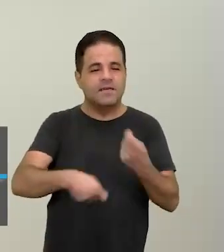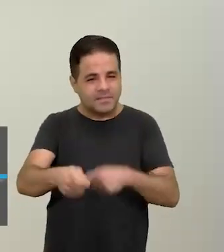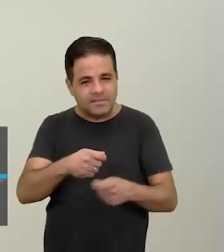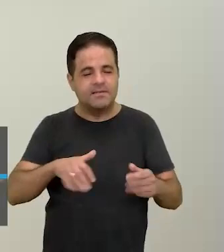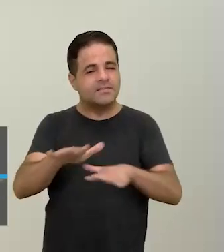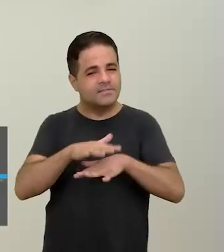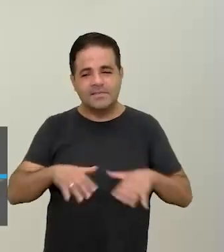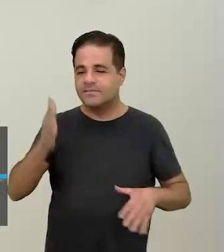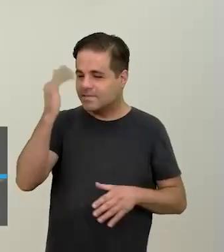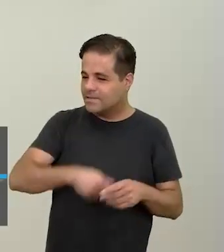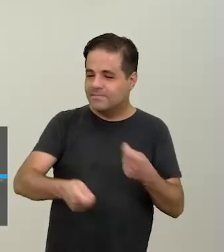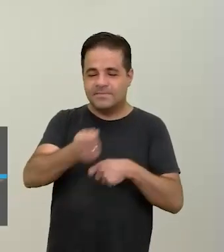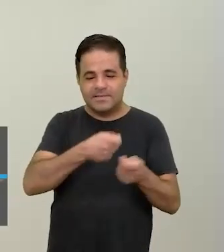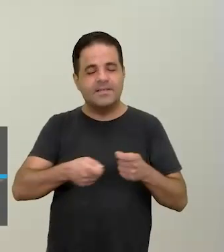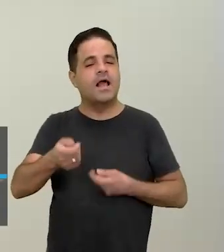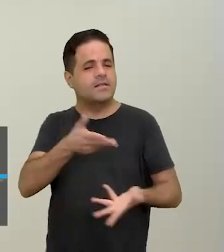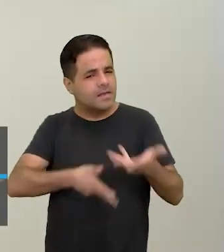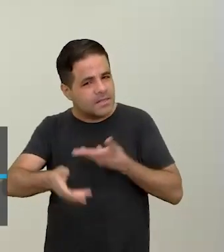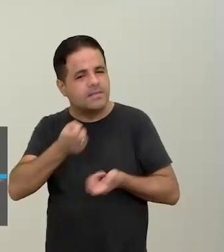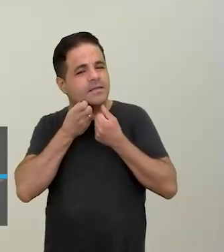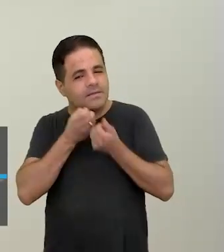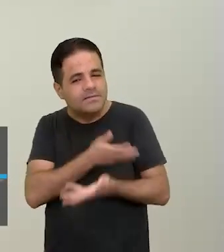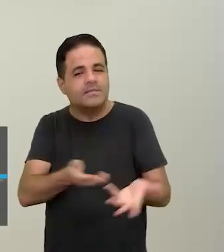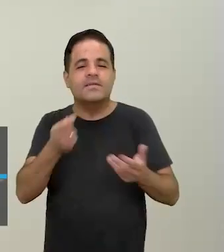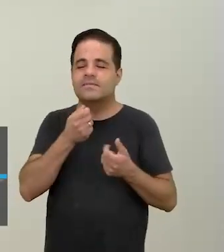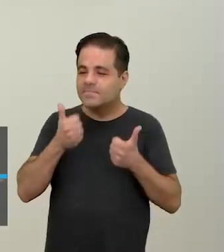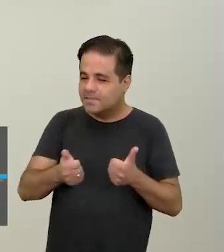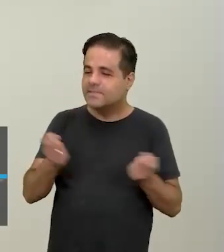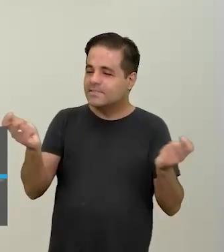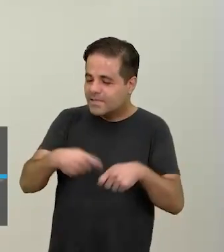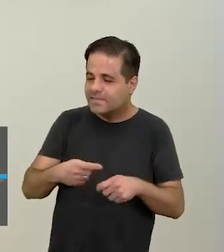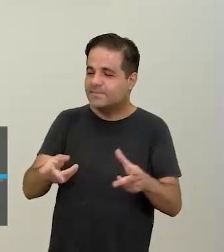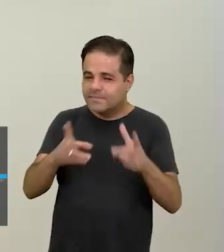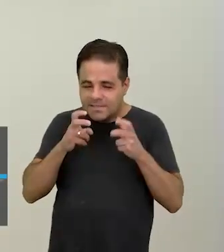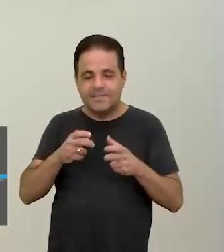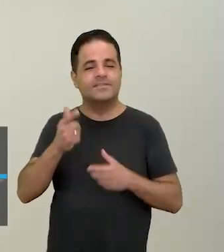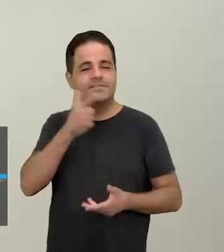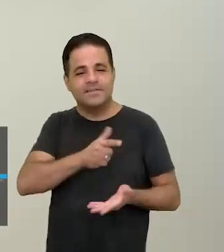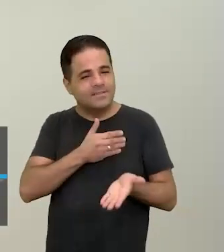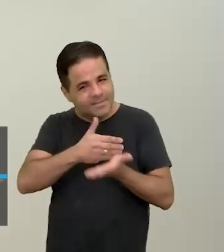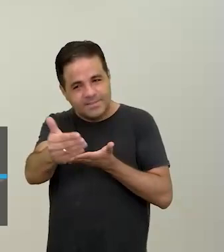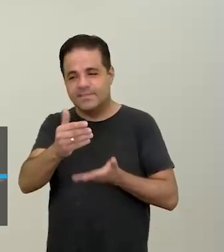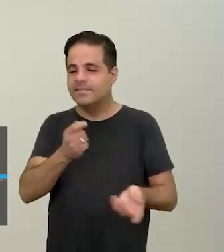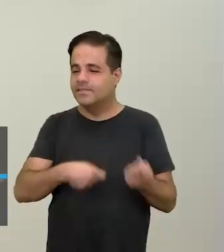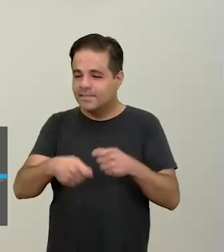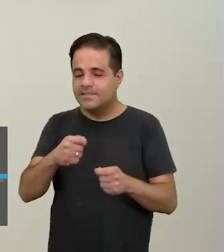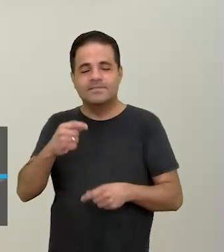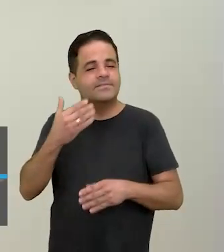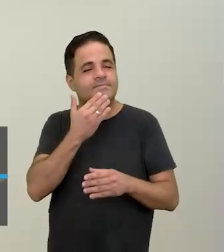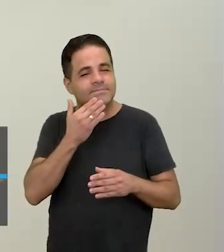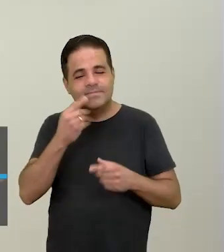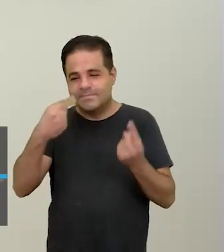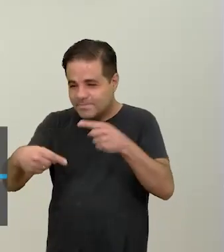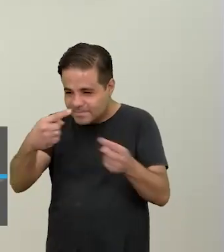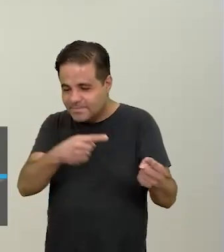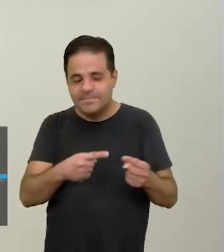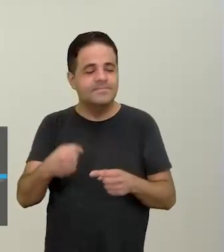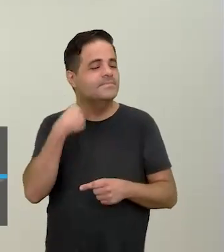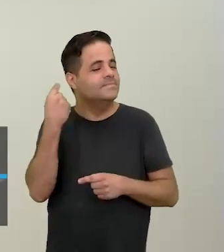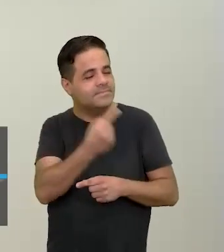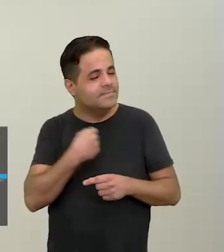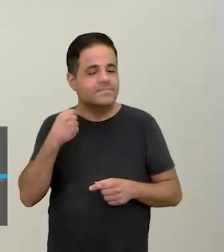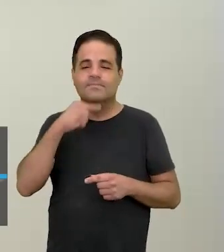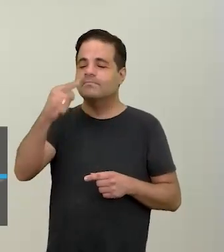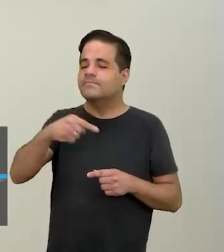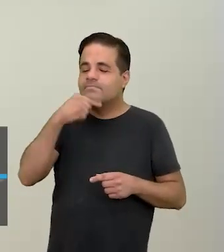justamente a gente consiga viver bem. Aí a gente começa a perceber que a gente já começa a falhar na política quando a gente já